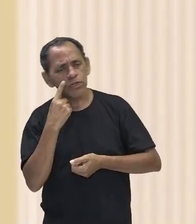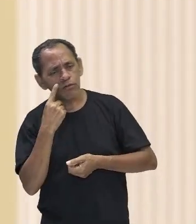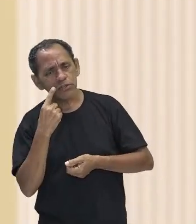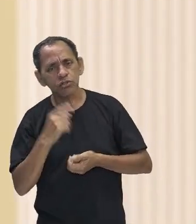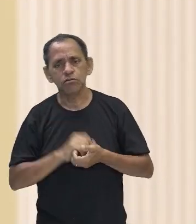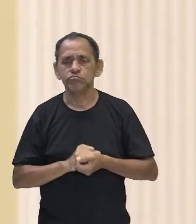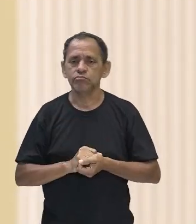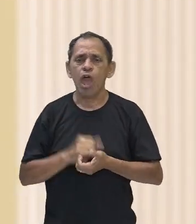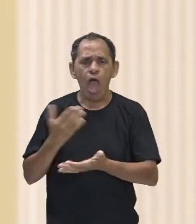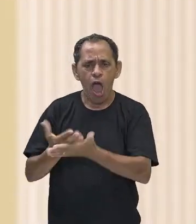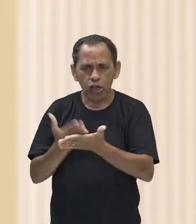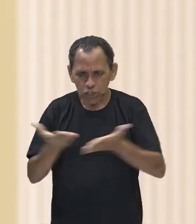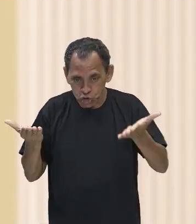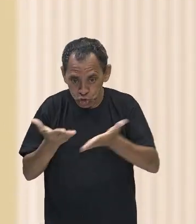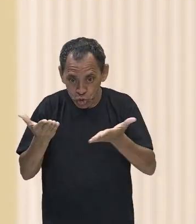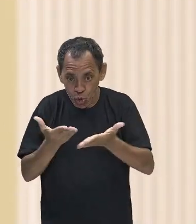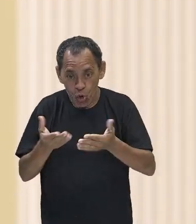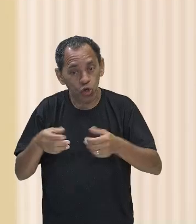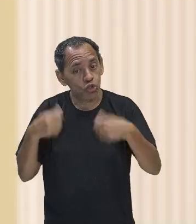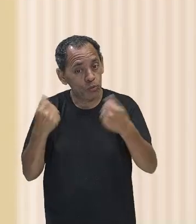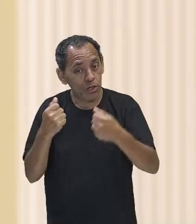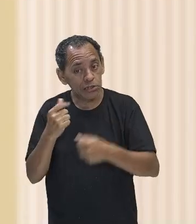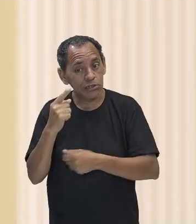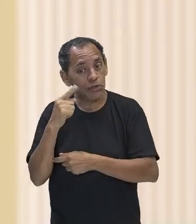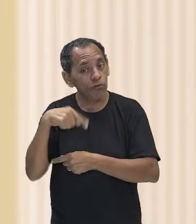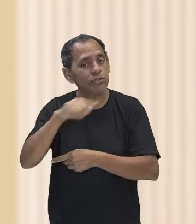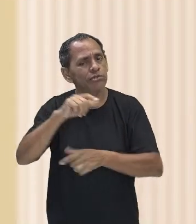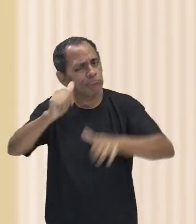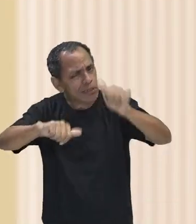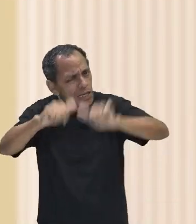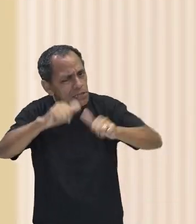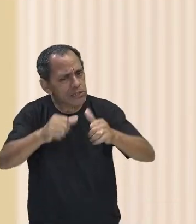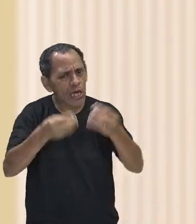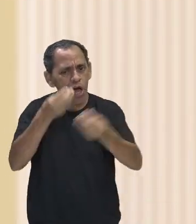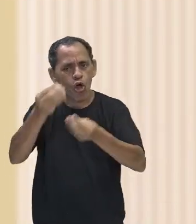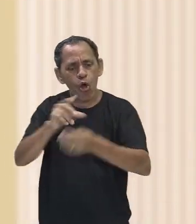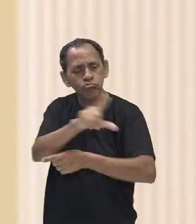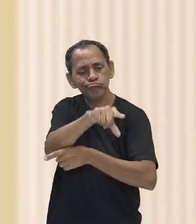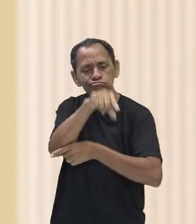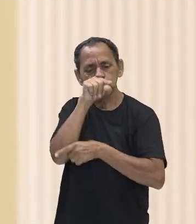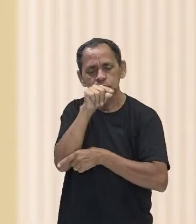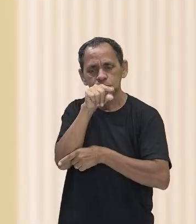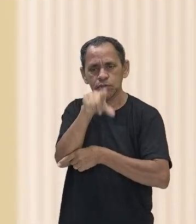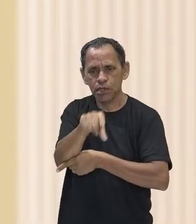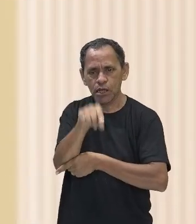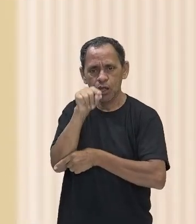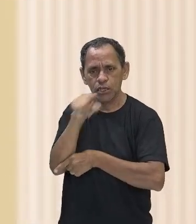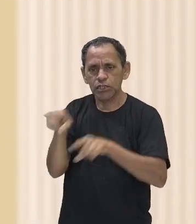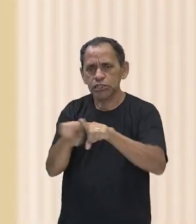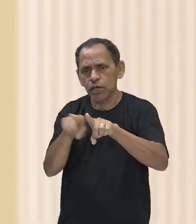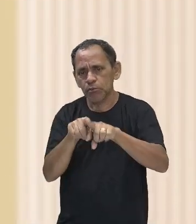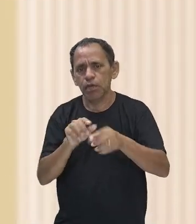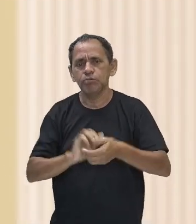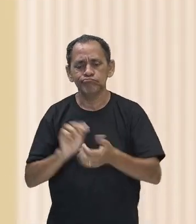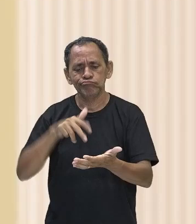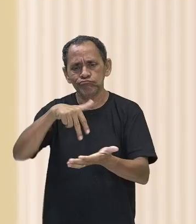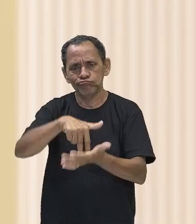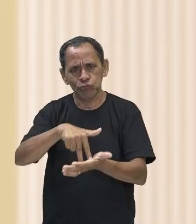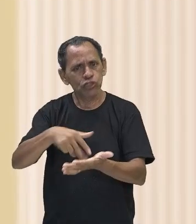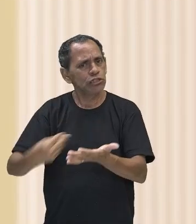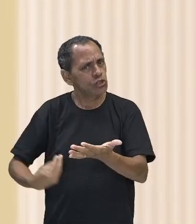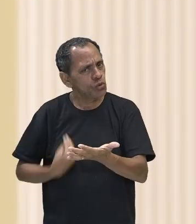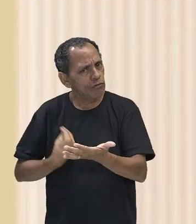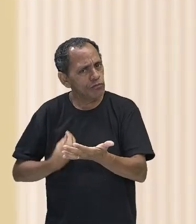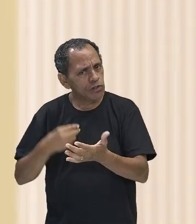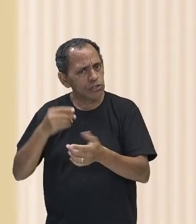hoje, né, para poder enxergar se realmente você está fazendo as suas escolhas, está sendo protagonista diante da vida, tá bom?